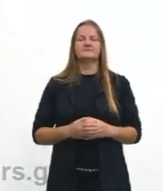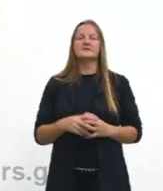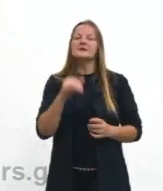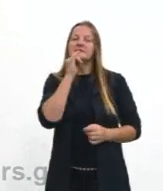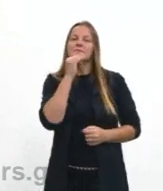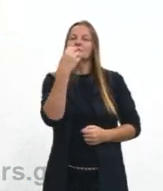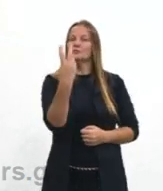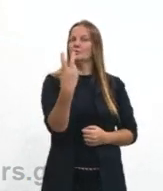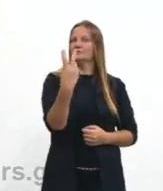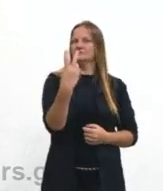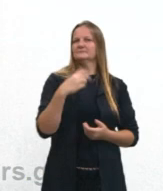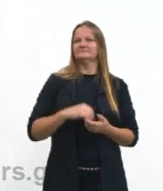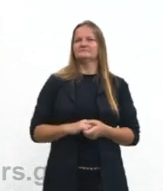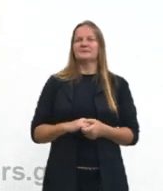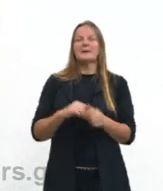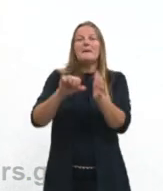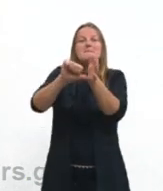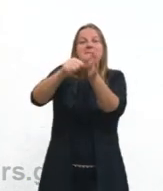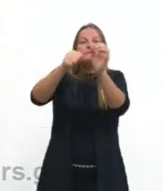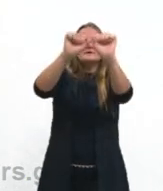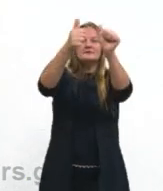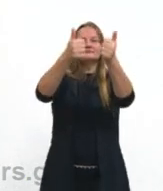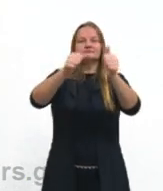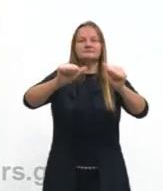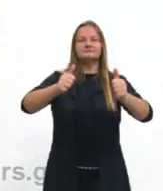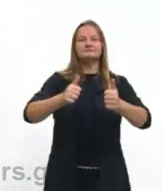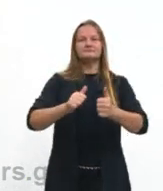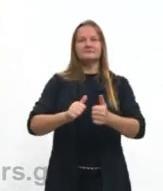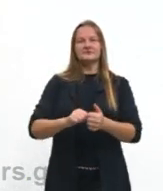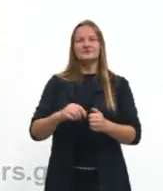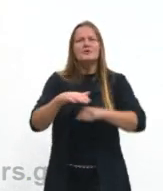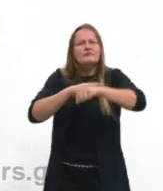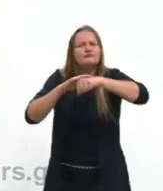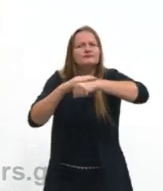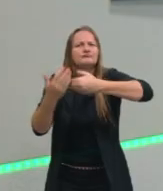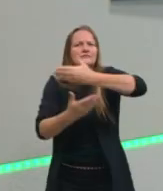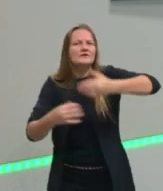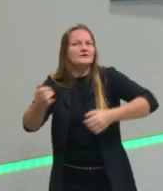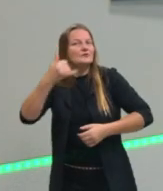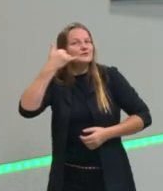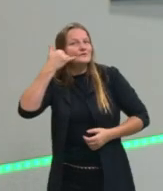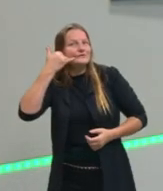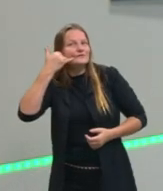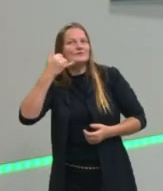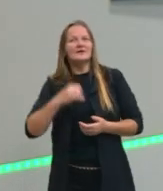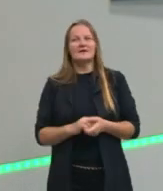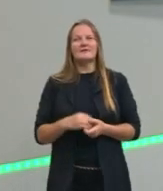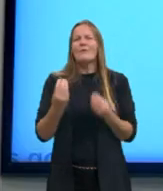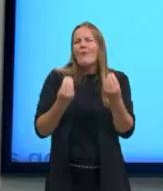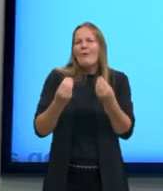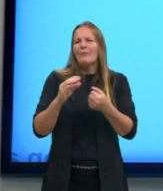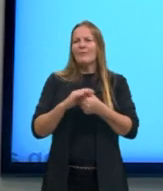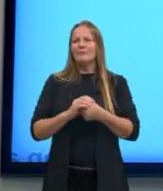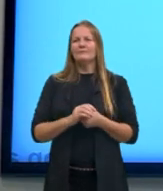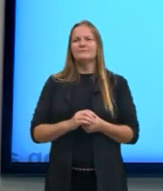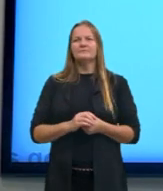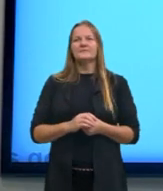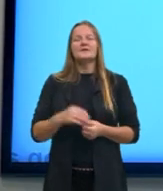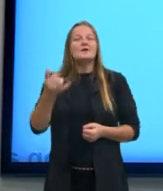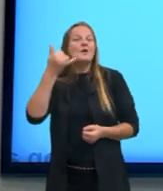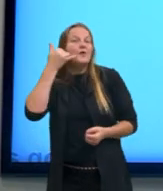tem dois exemplos na primeira imagem a gente tem né uma conversa no celular em mensagens de celular